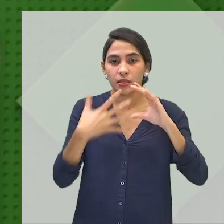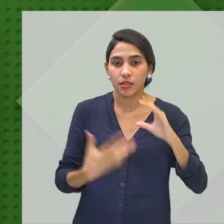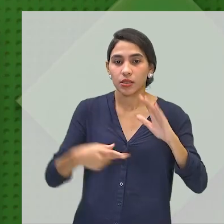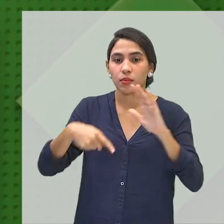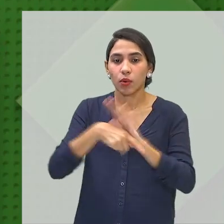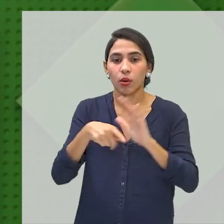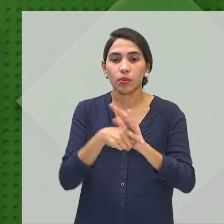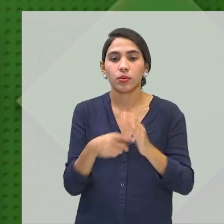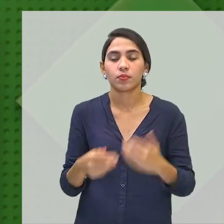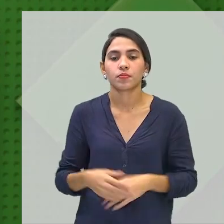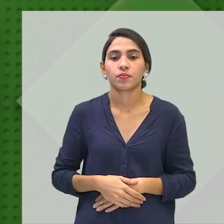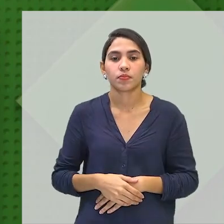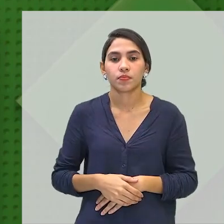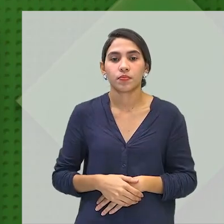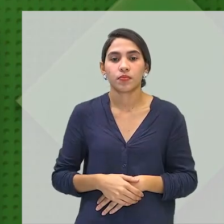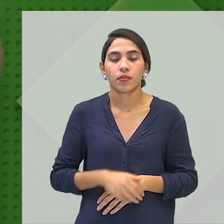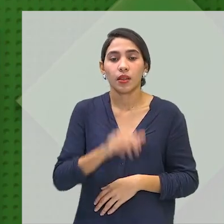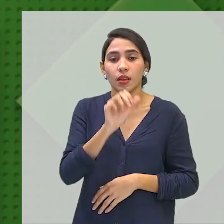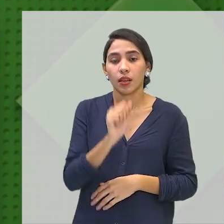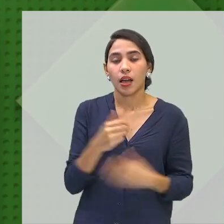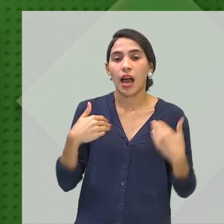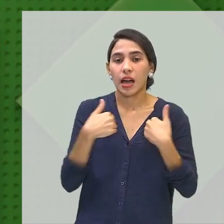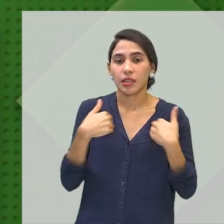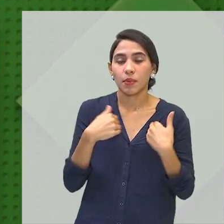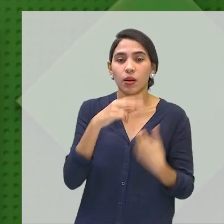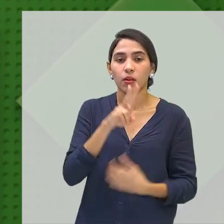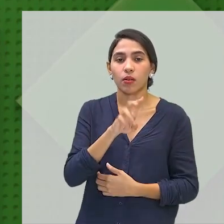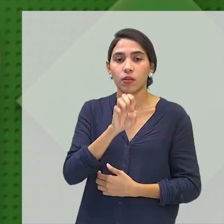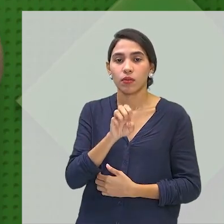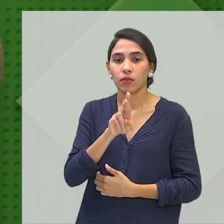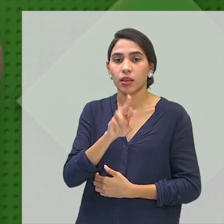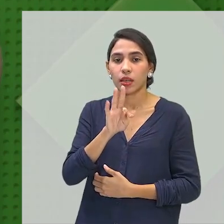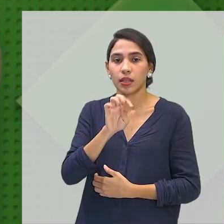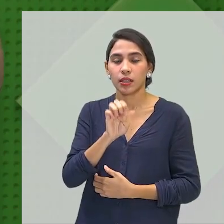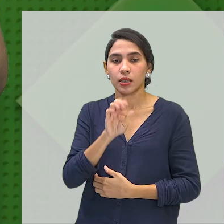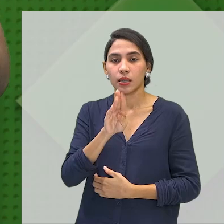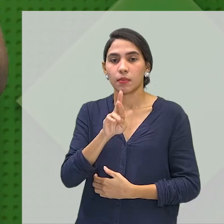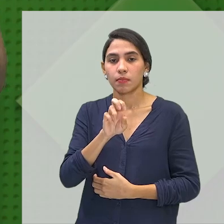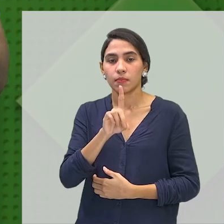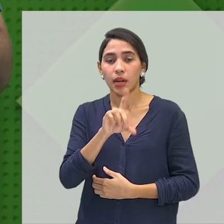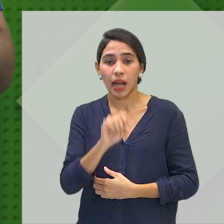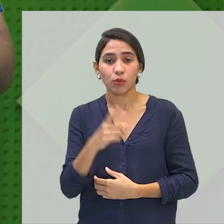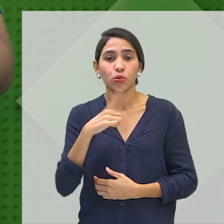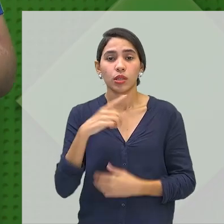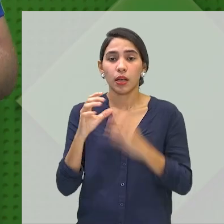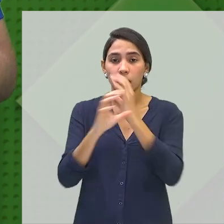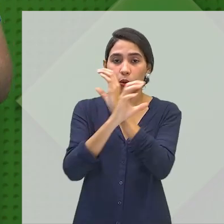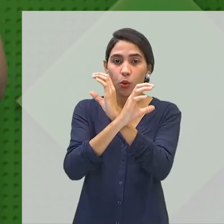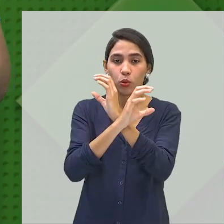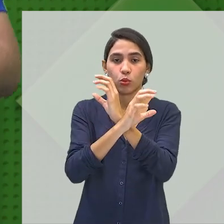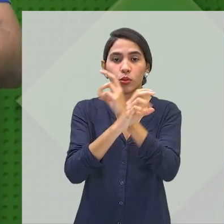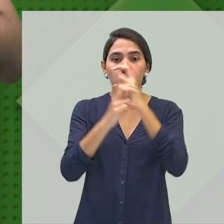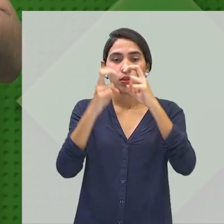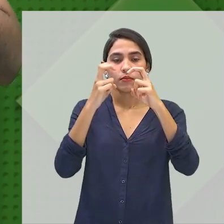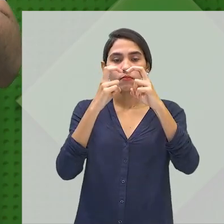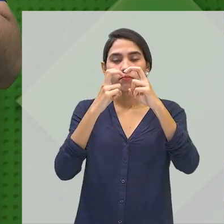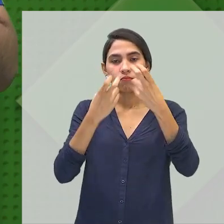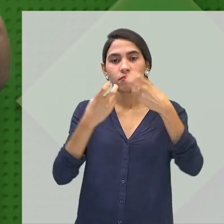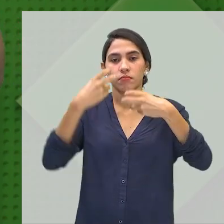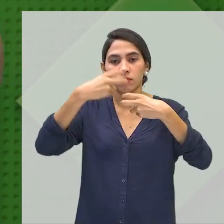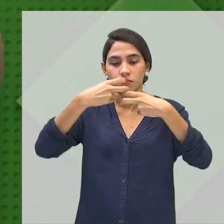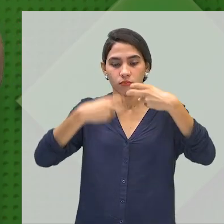características dos animais vertebrados. Agora a gente já tem aí animais que possuem uma coluna vertebral, né? Tem um